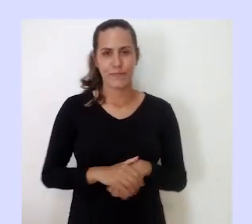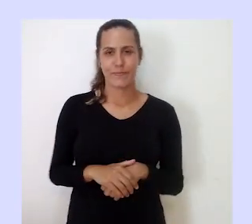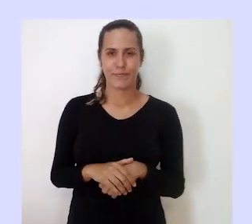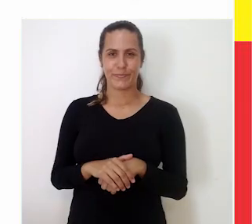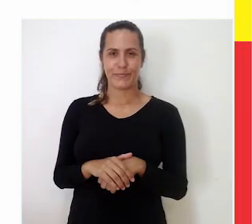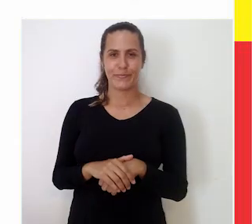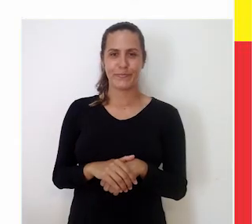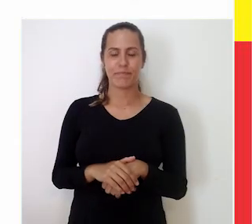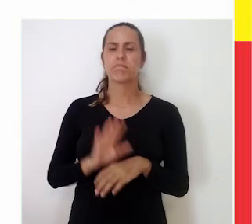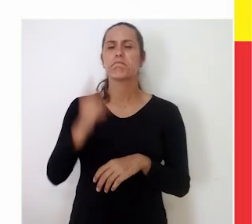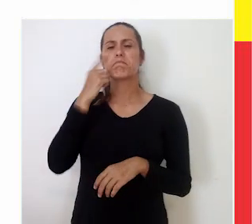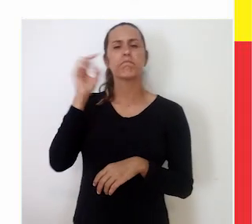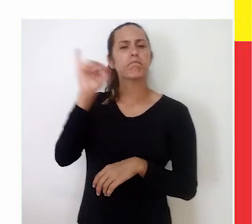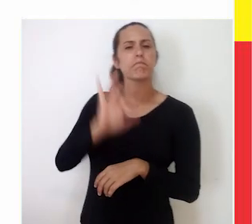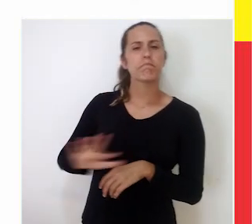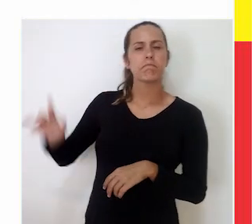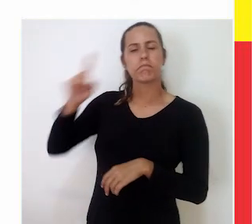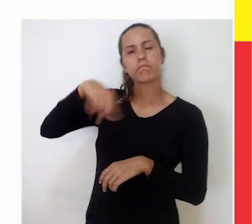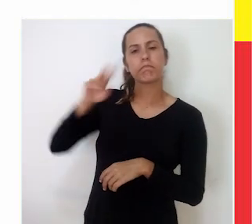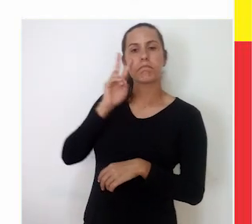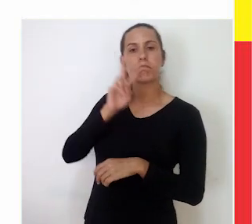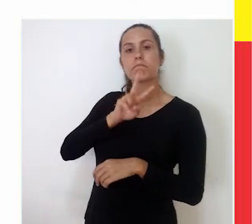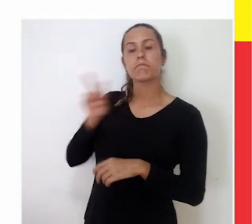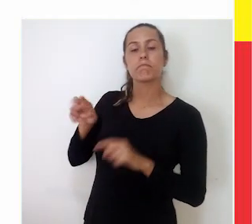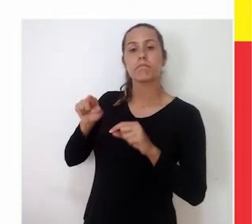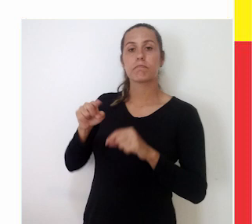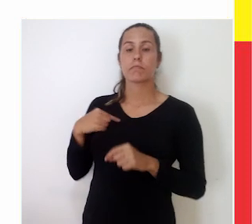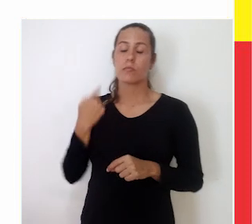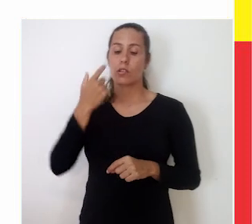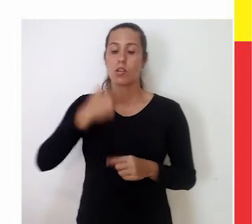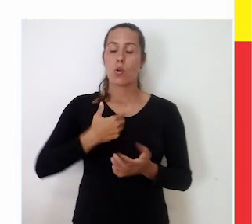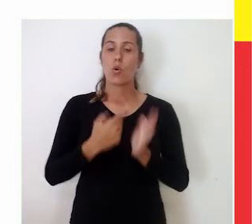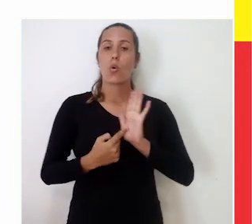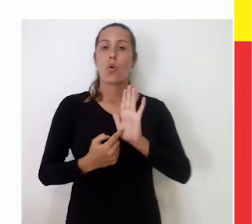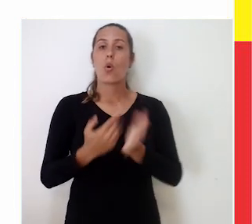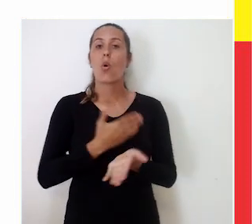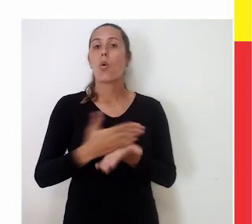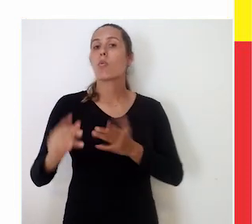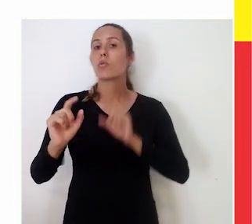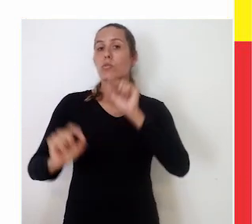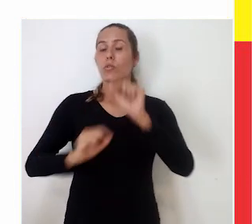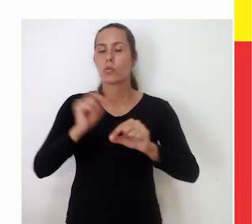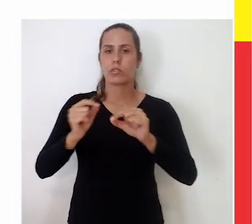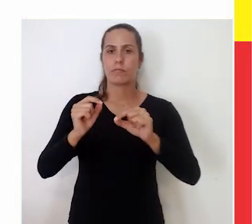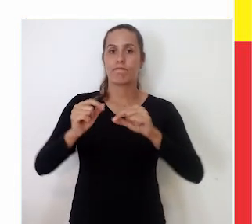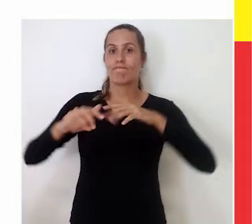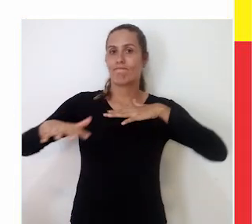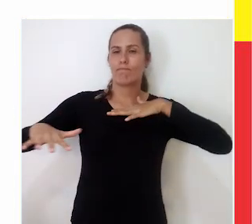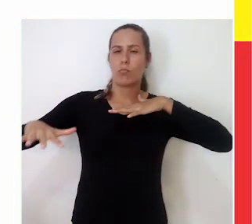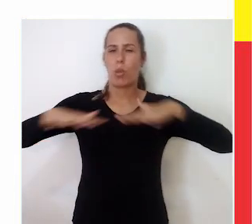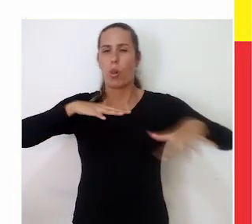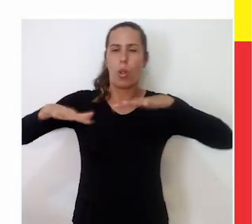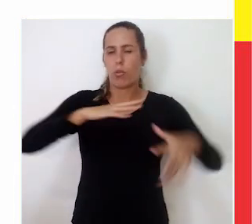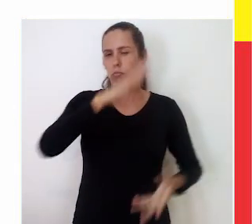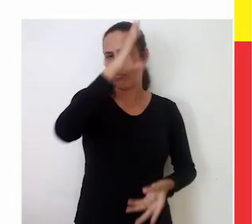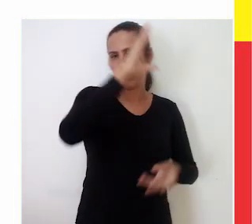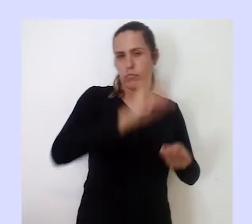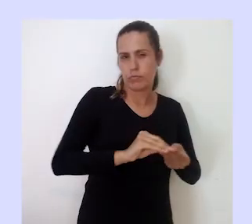começar? Conforme a imagem vocês estão vendo, Dantas vai começar pelos terremotos. Vai fazer uma breve